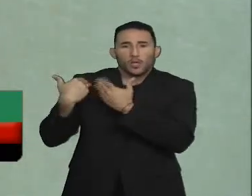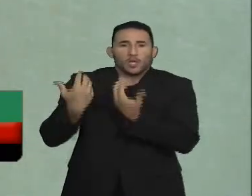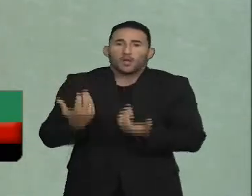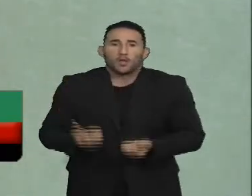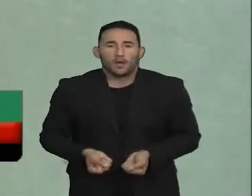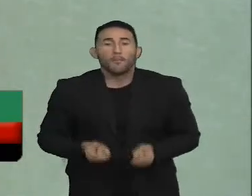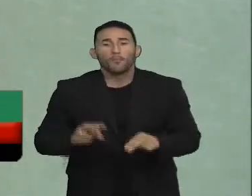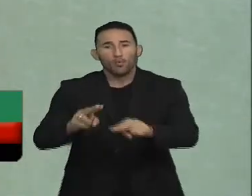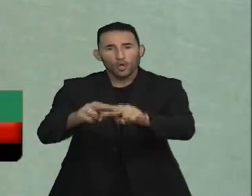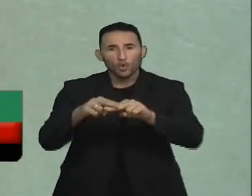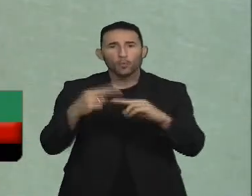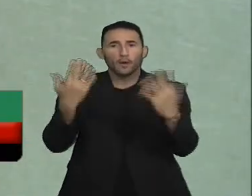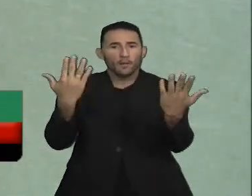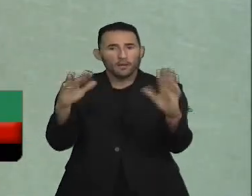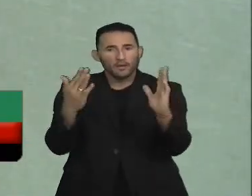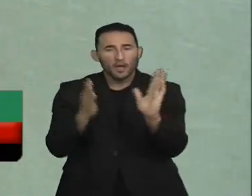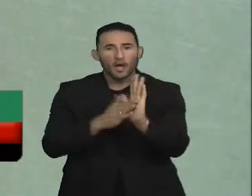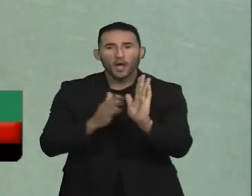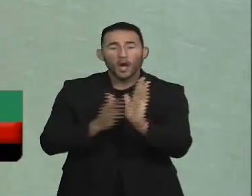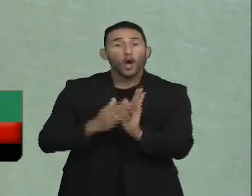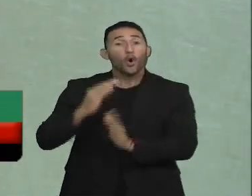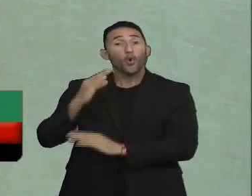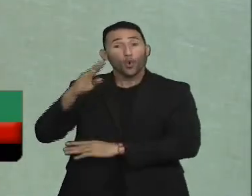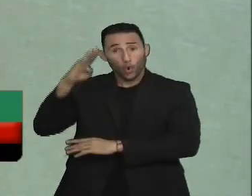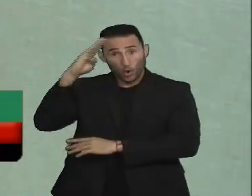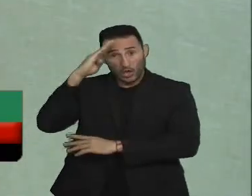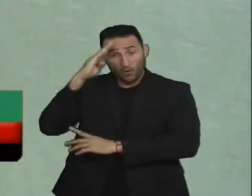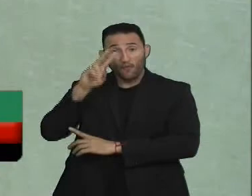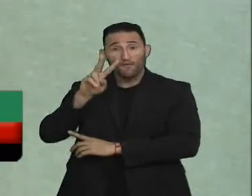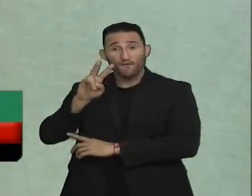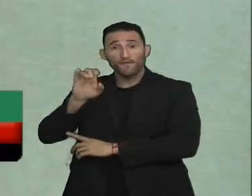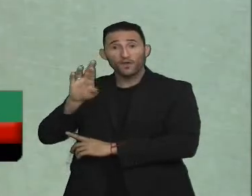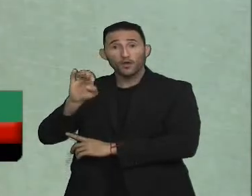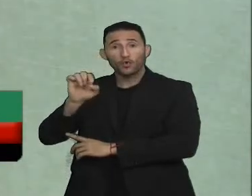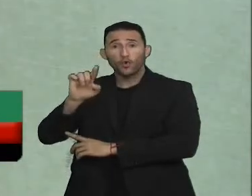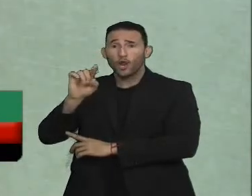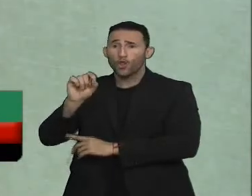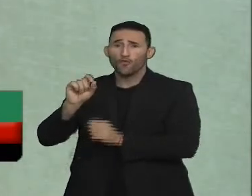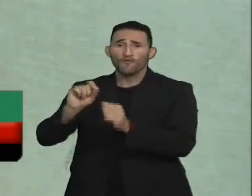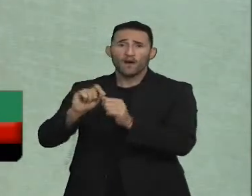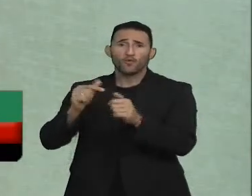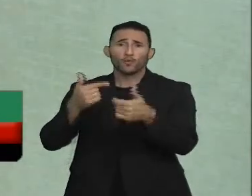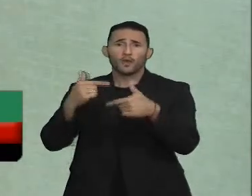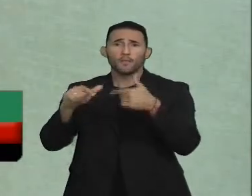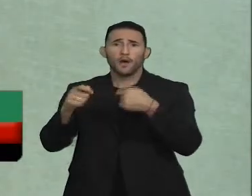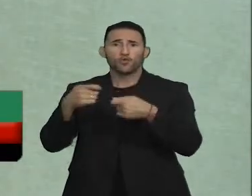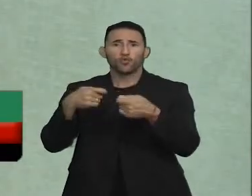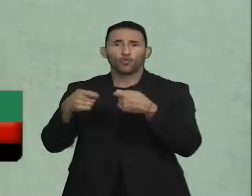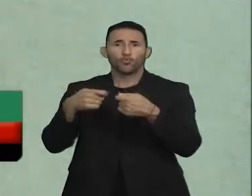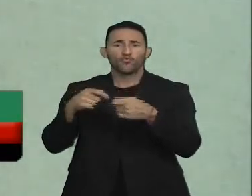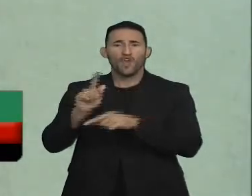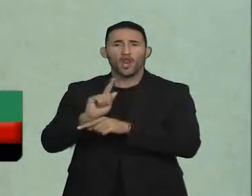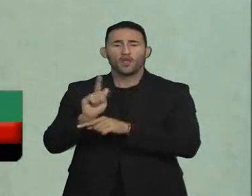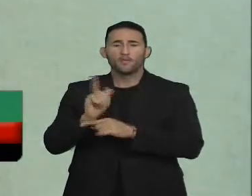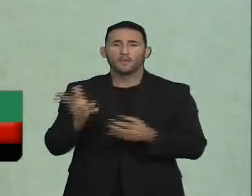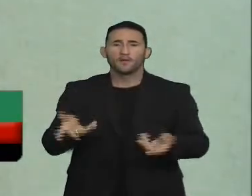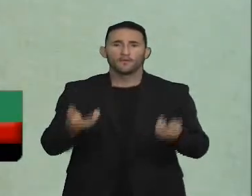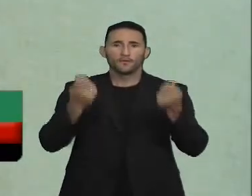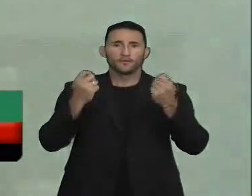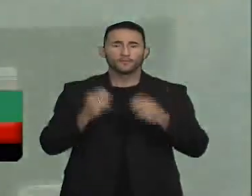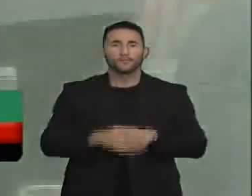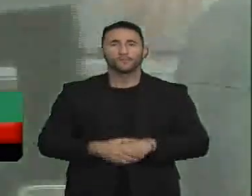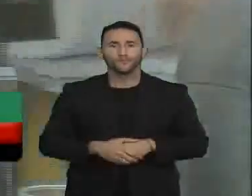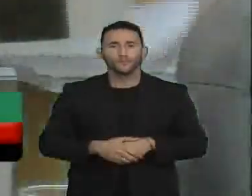o Coronel Virgulino, que vem desempenhando um bom papel de gerência aqui na nossa cidade de Osasco. Muito Olha